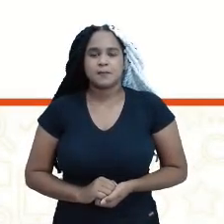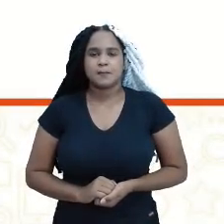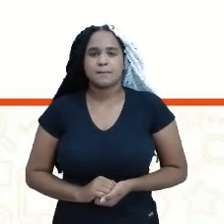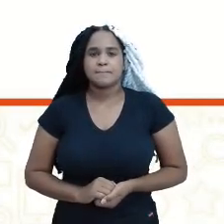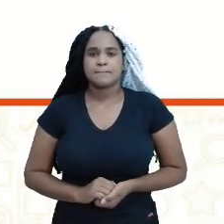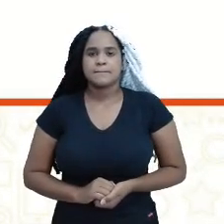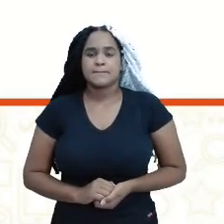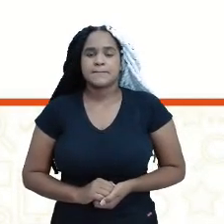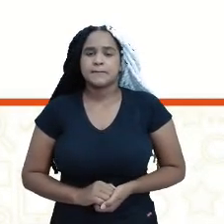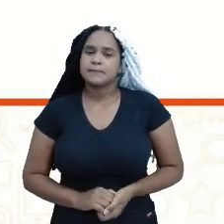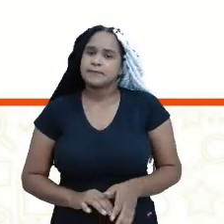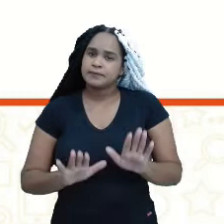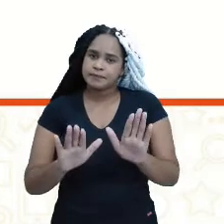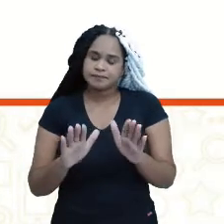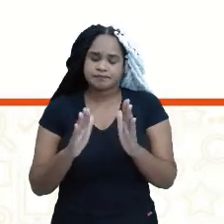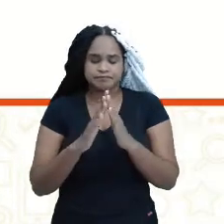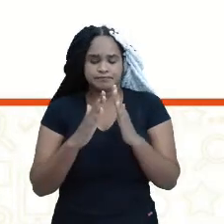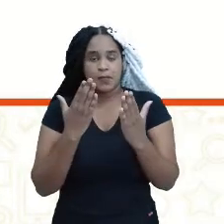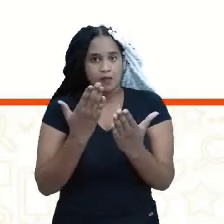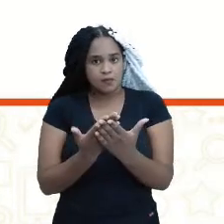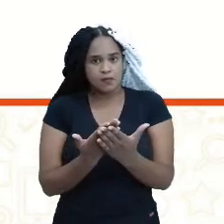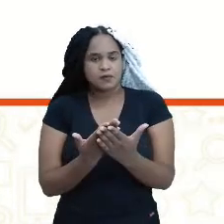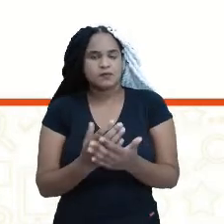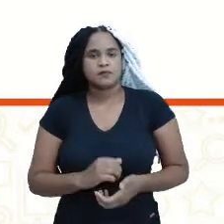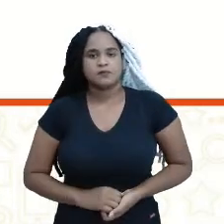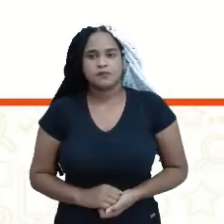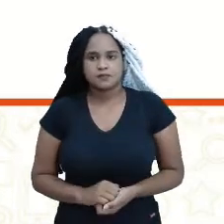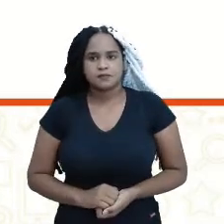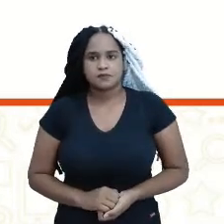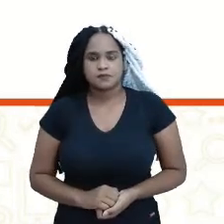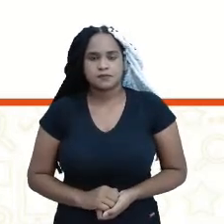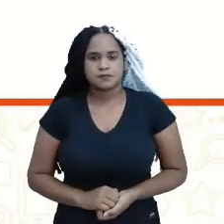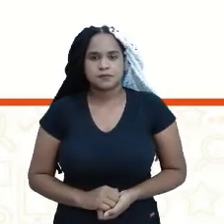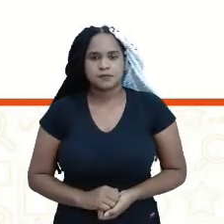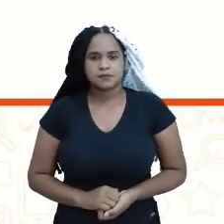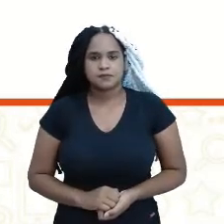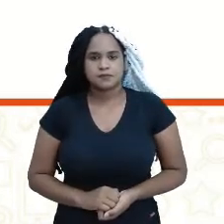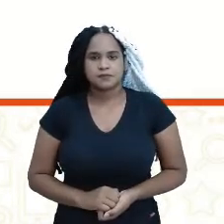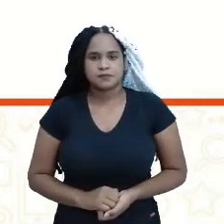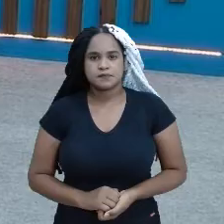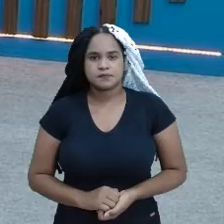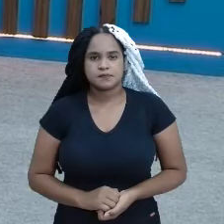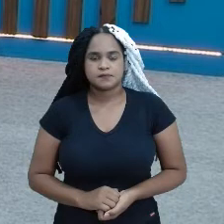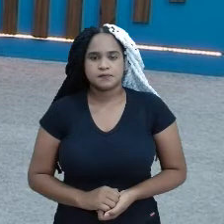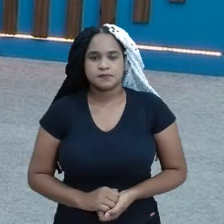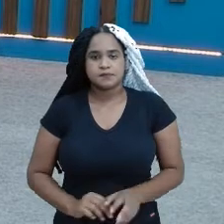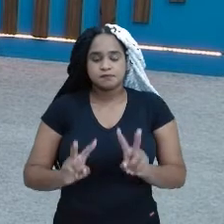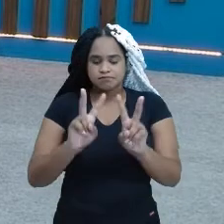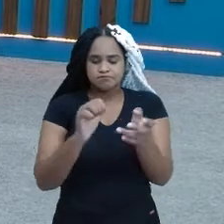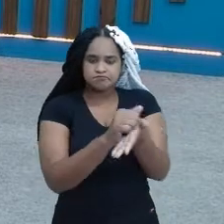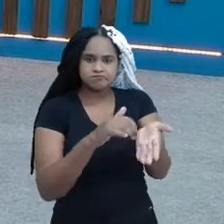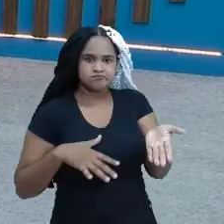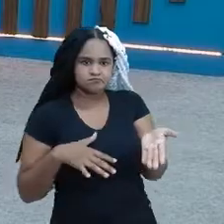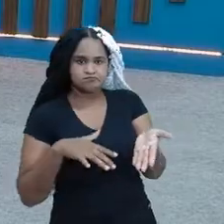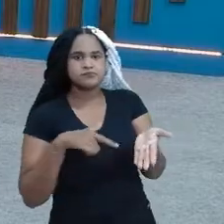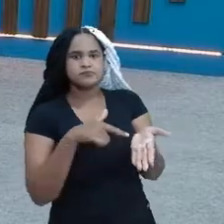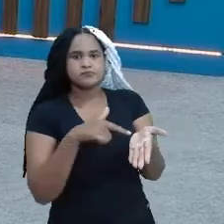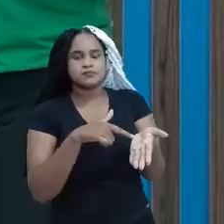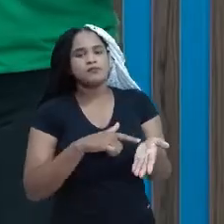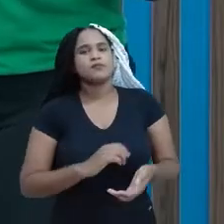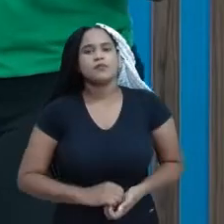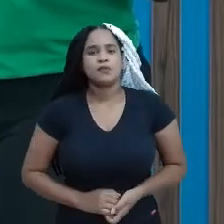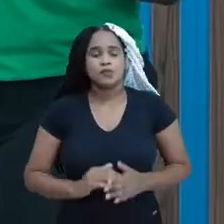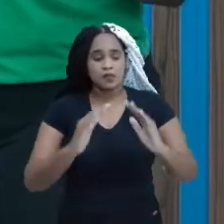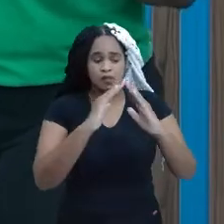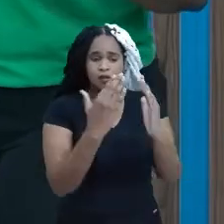Então, mas na escola, quando falamos desta atividade, desse acompanhamento, sabemos que a